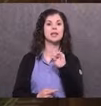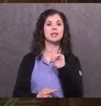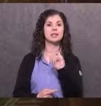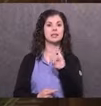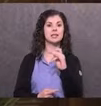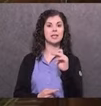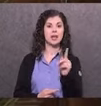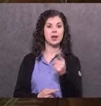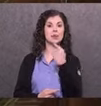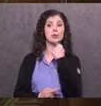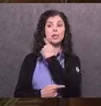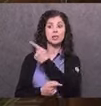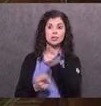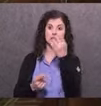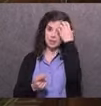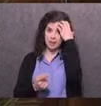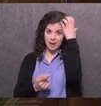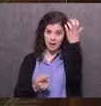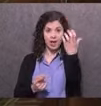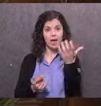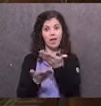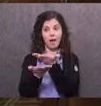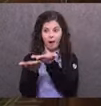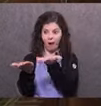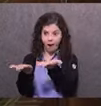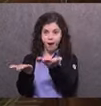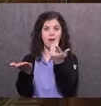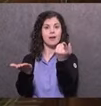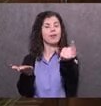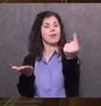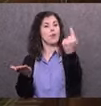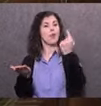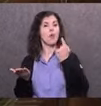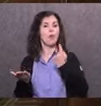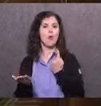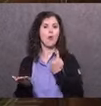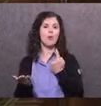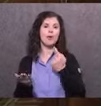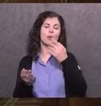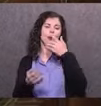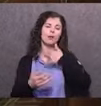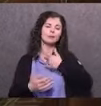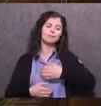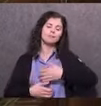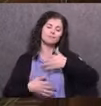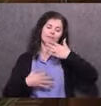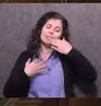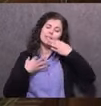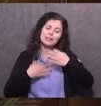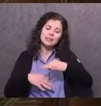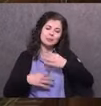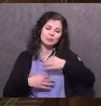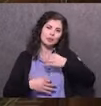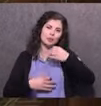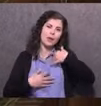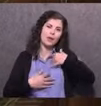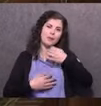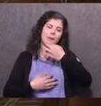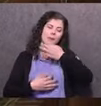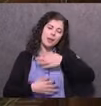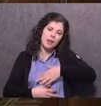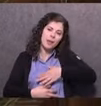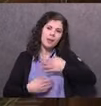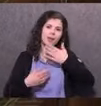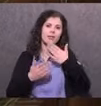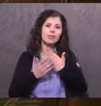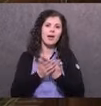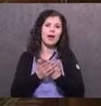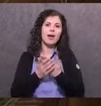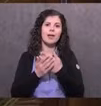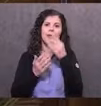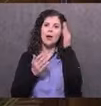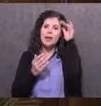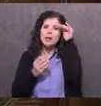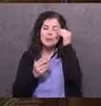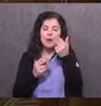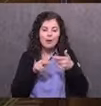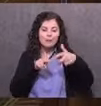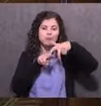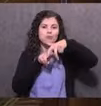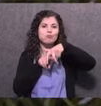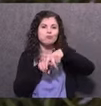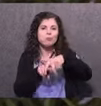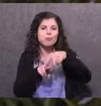teu rei que vem ao teu encontro, humildemente montado num jumentinho, filho de uma jumenta.